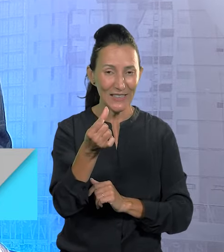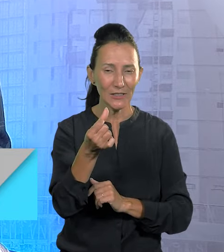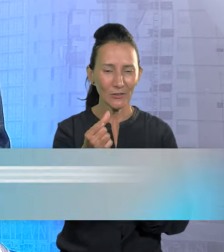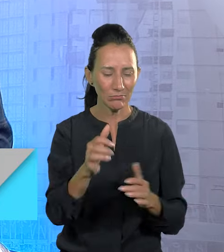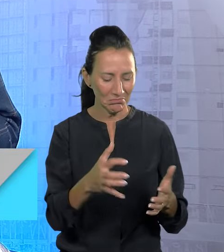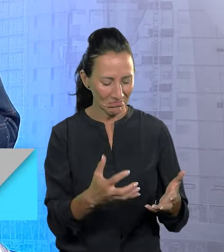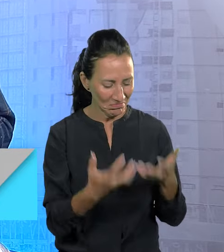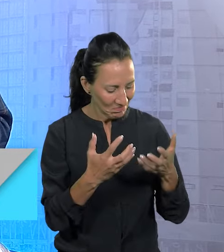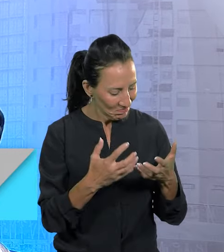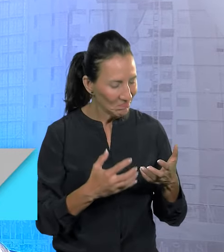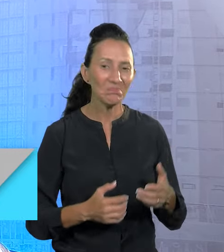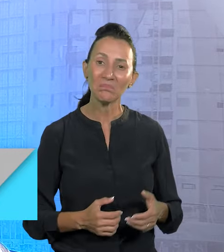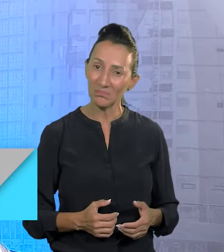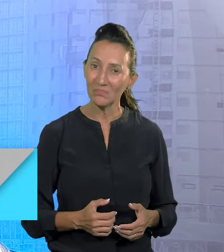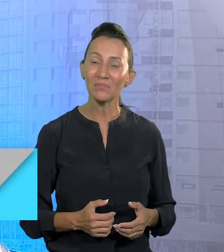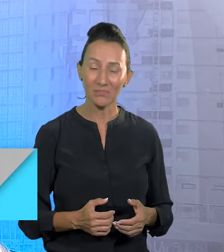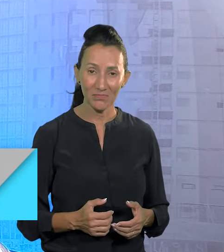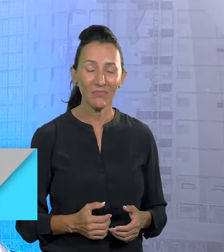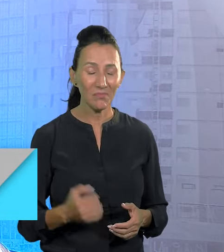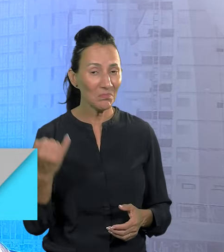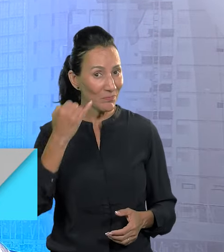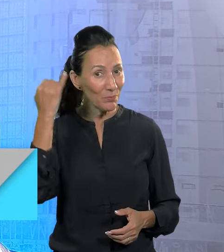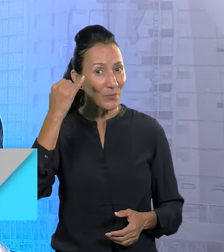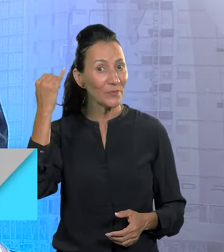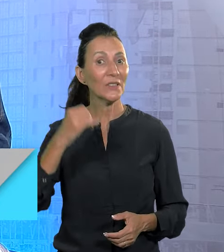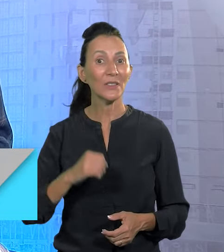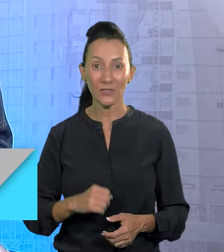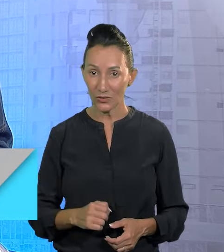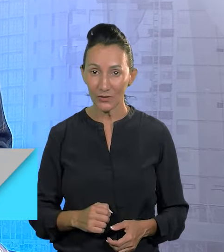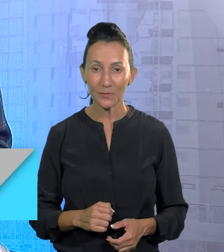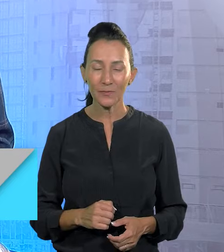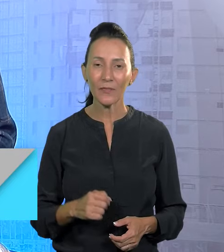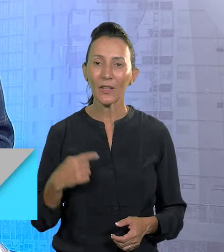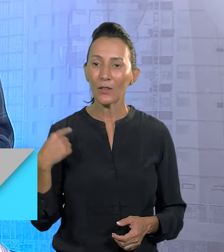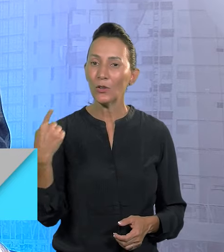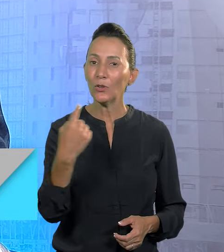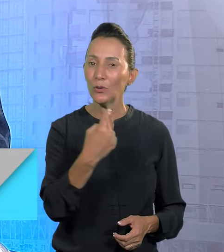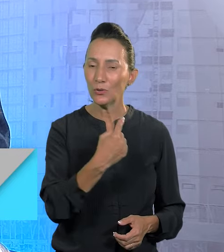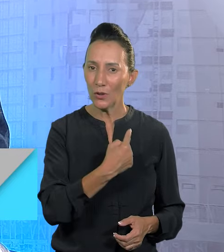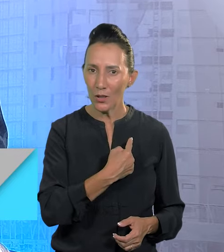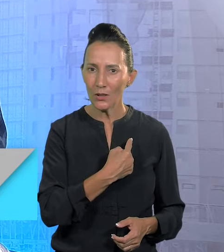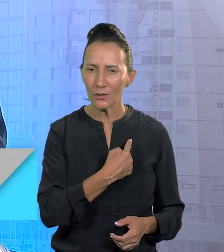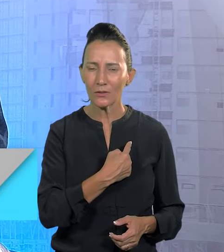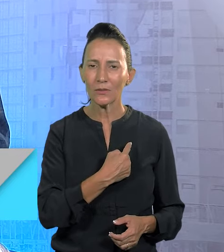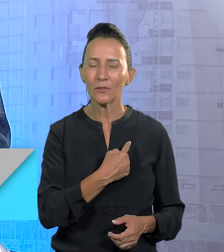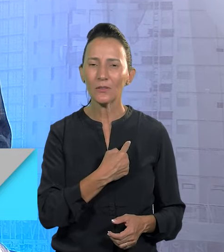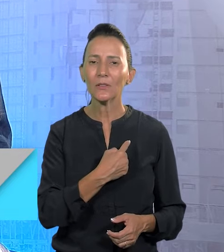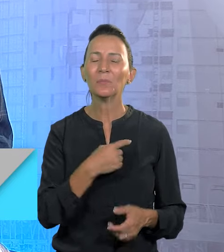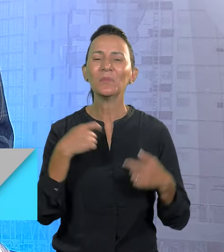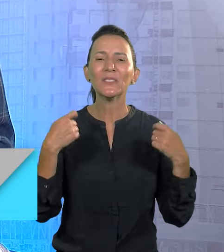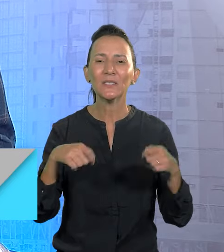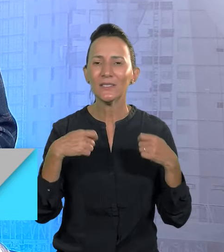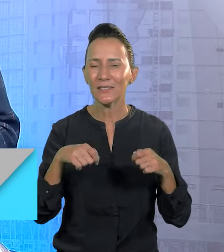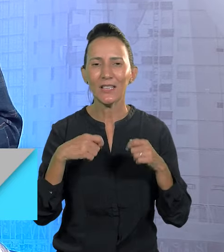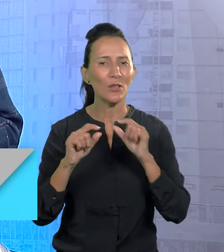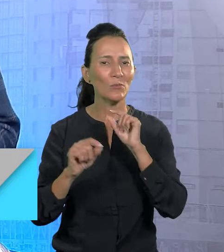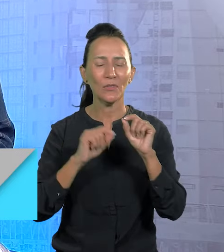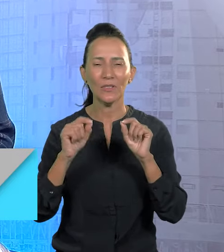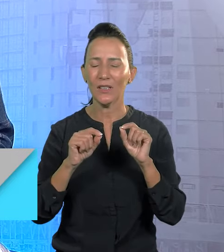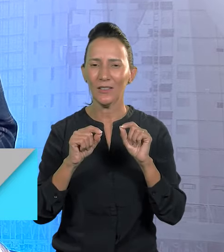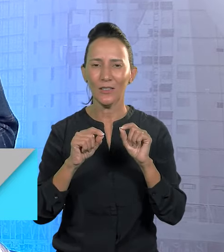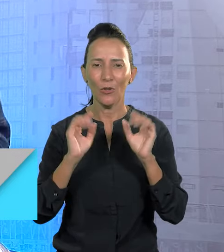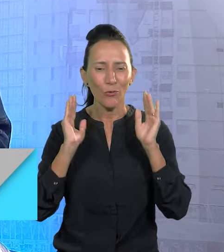16, chama a nossa atenção para um fato muito importante, onde nossa mensagem, ela tem que ser, em